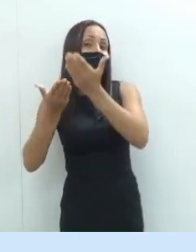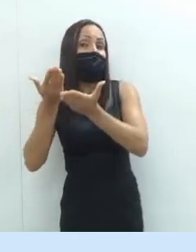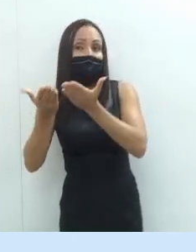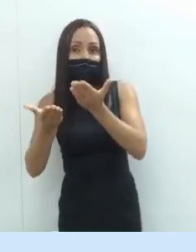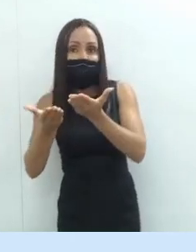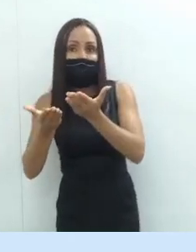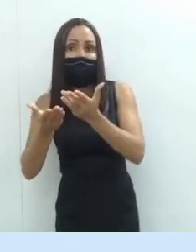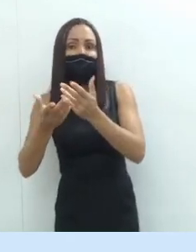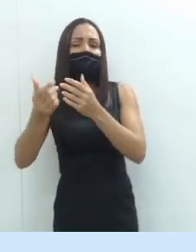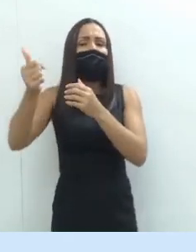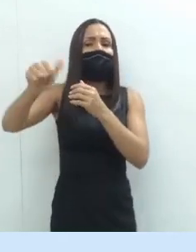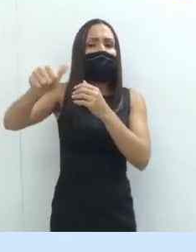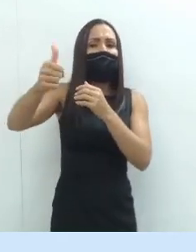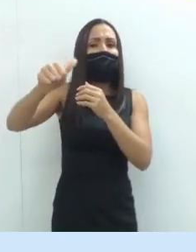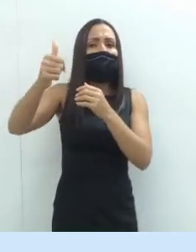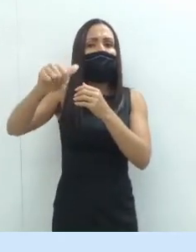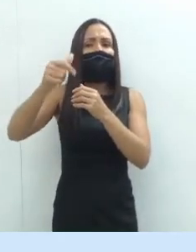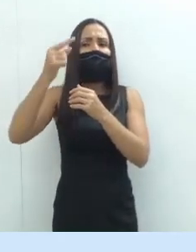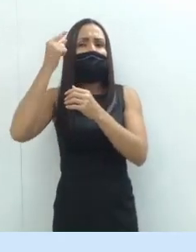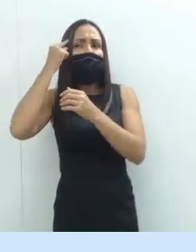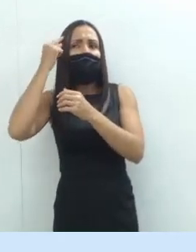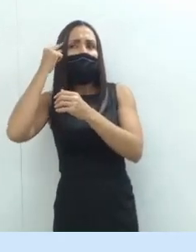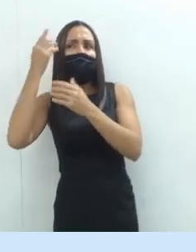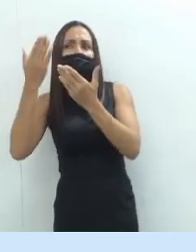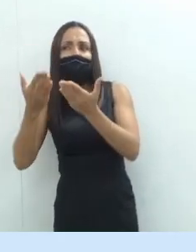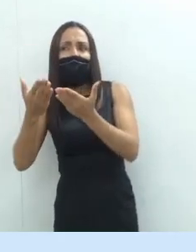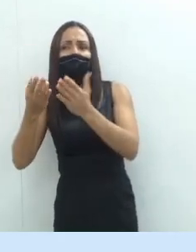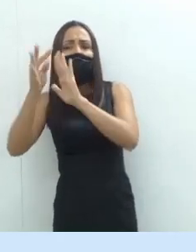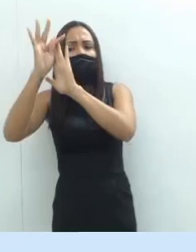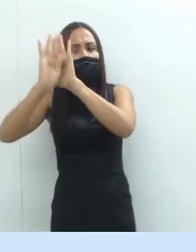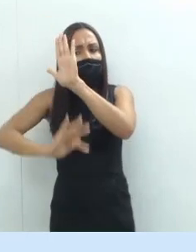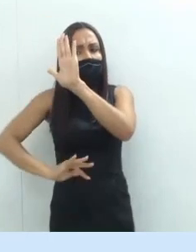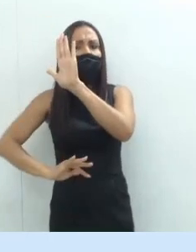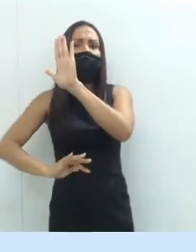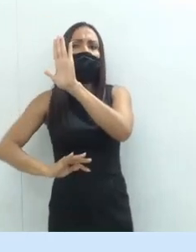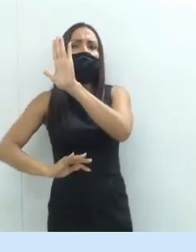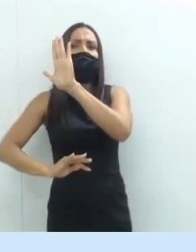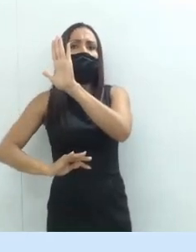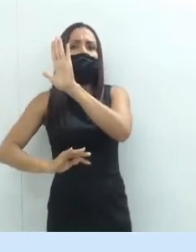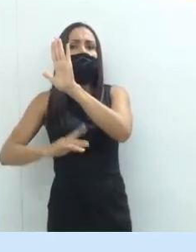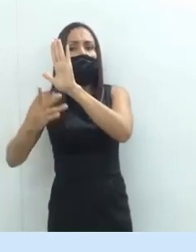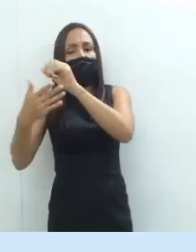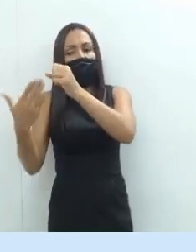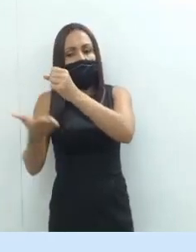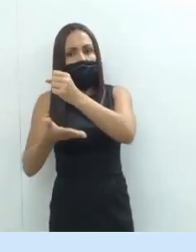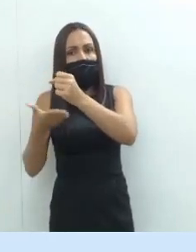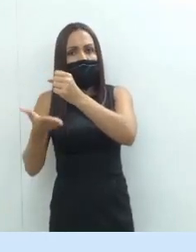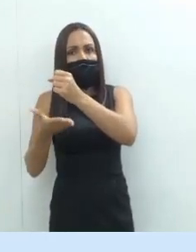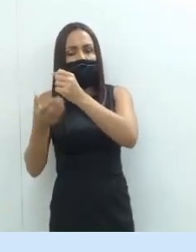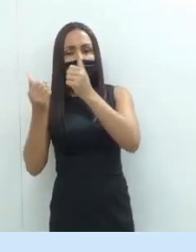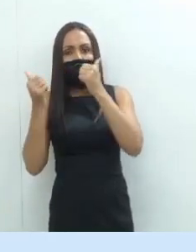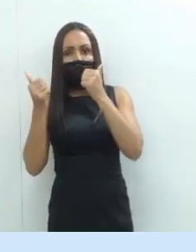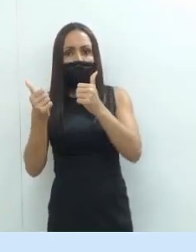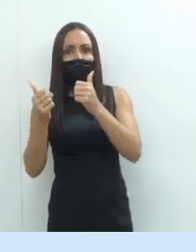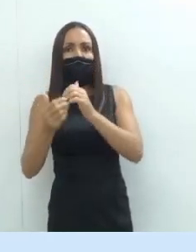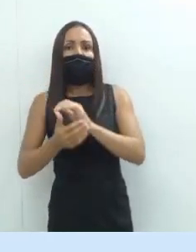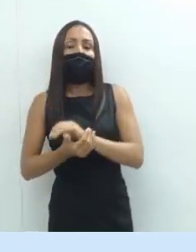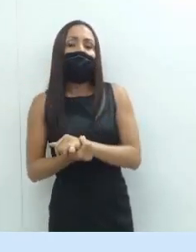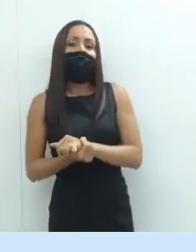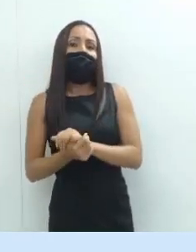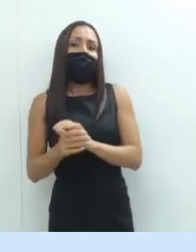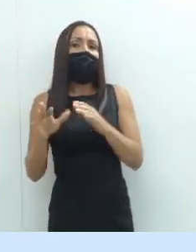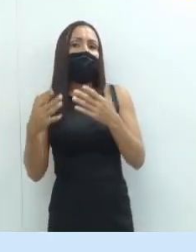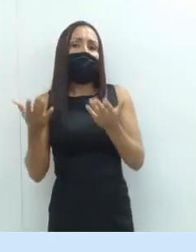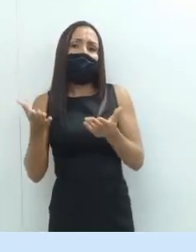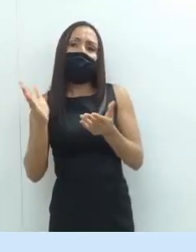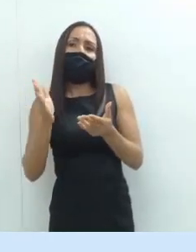a sua análise crítica também com relação àquele texto base, certo? Você provavelmente já deve